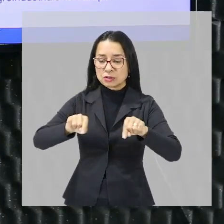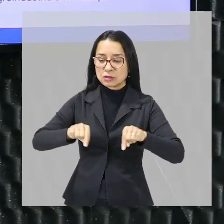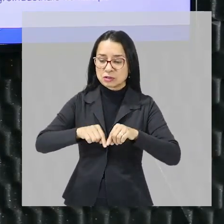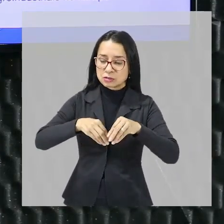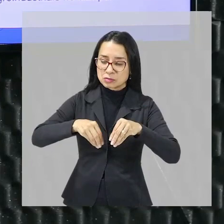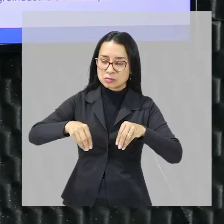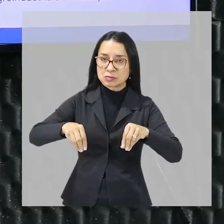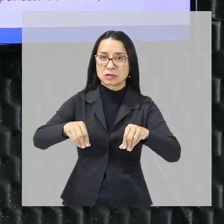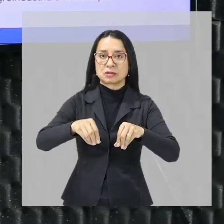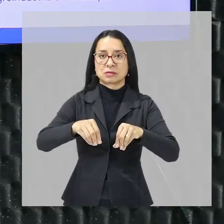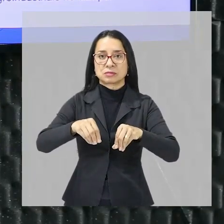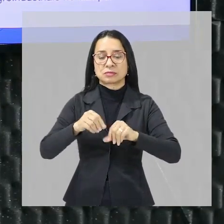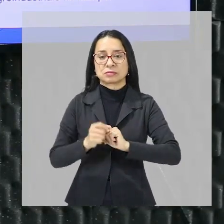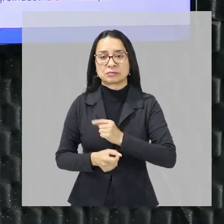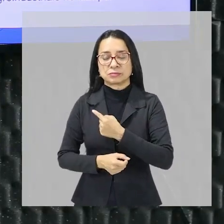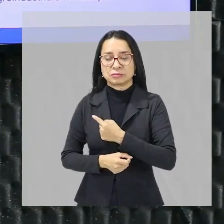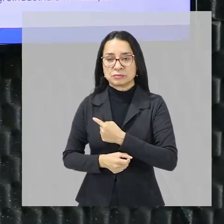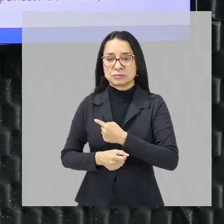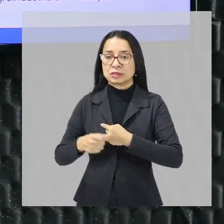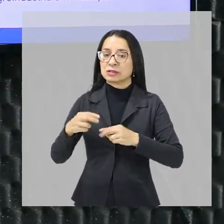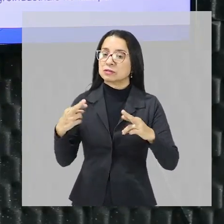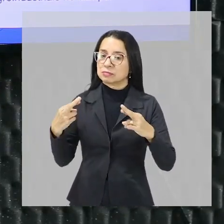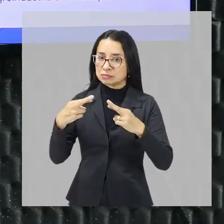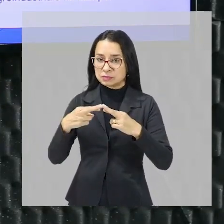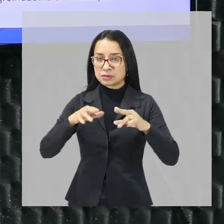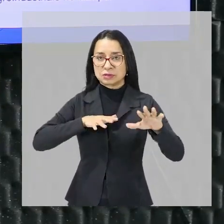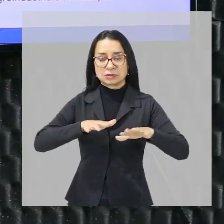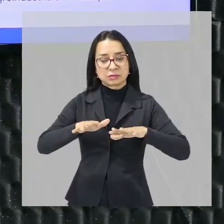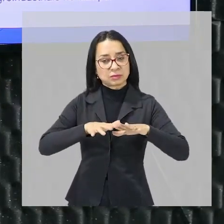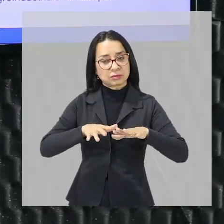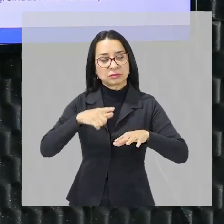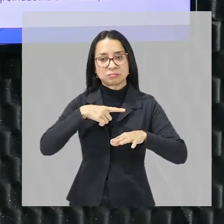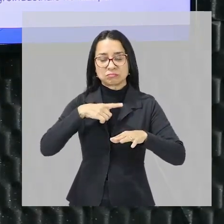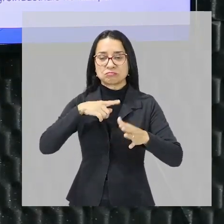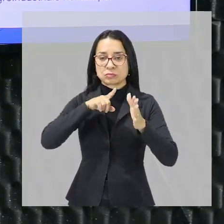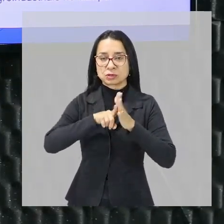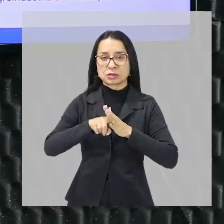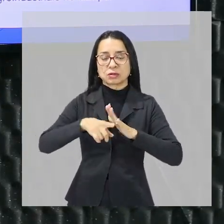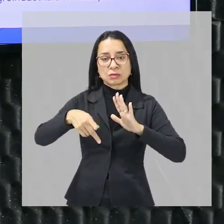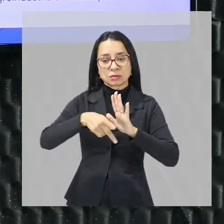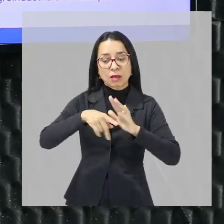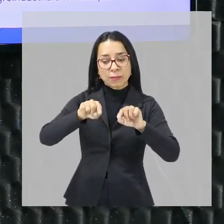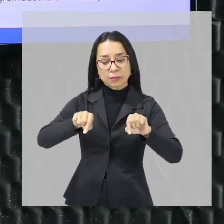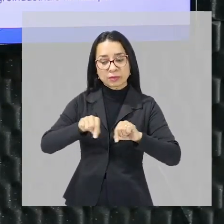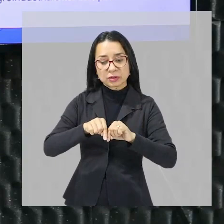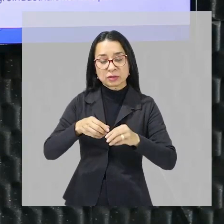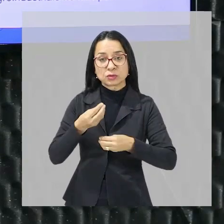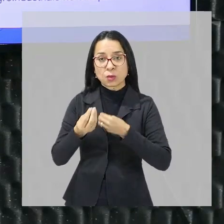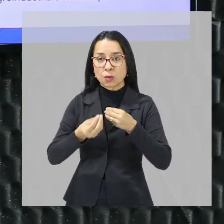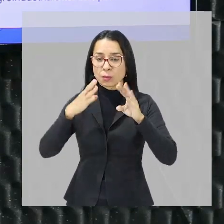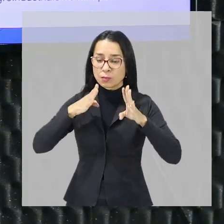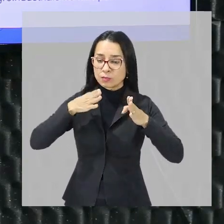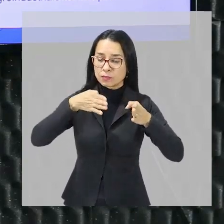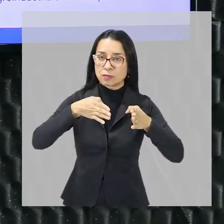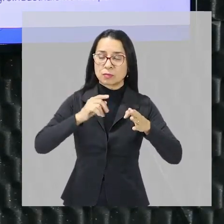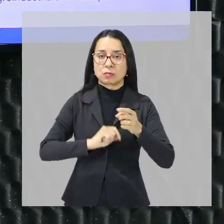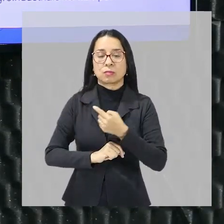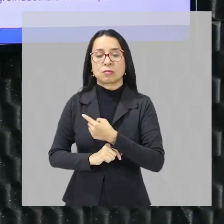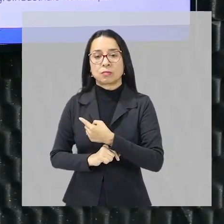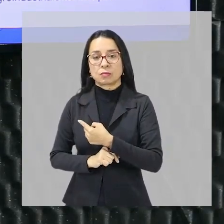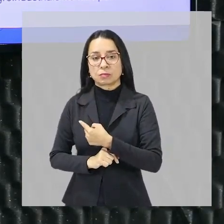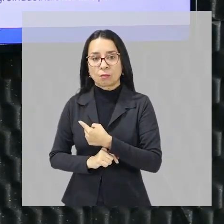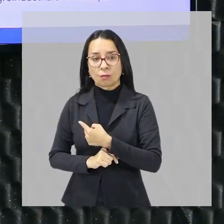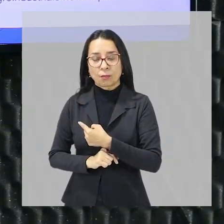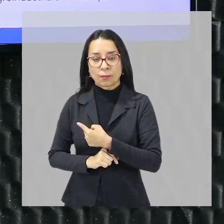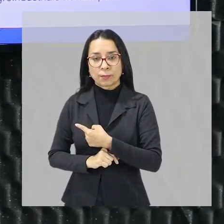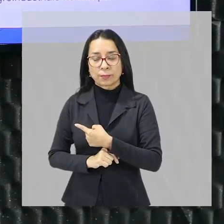Sem Terra. Então está se referindo a esses movimentos, que tem a questão da propriedade como o seu grande mote, que atuam com